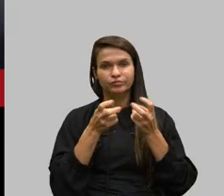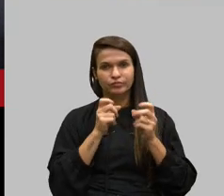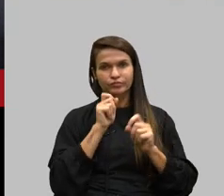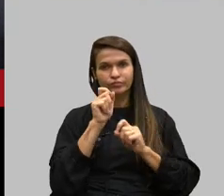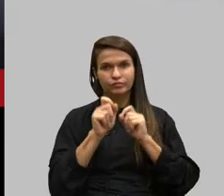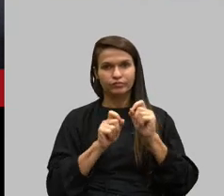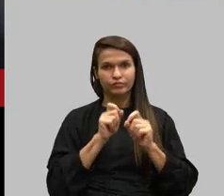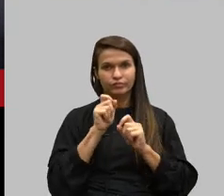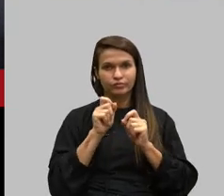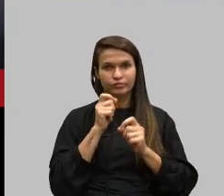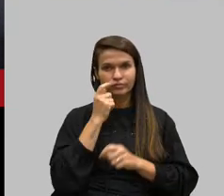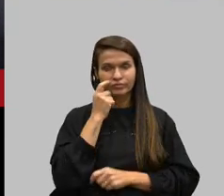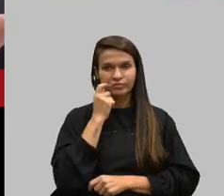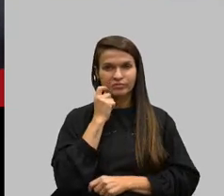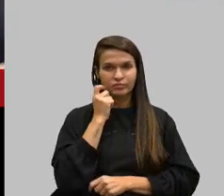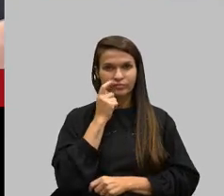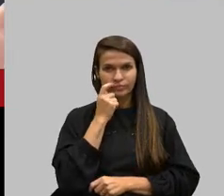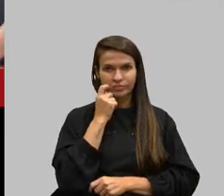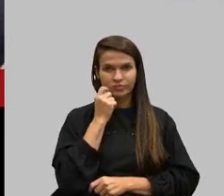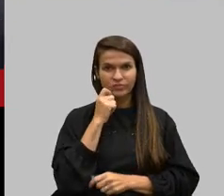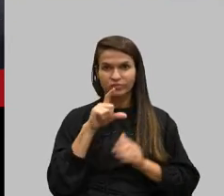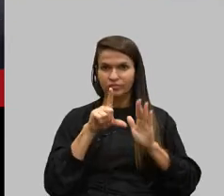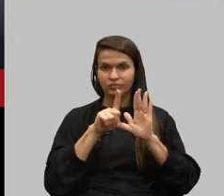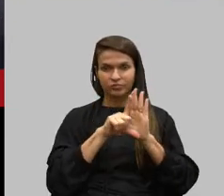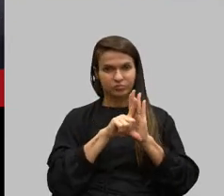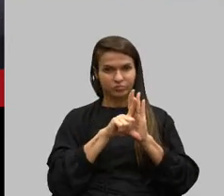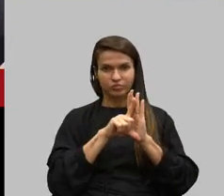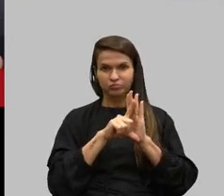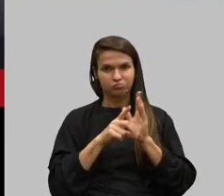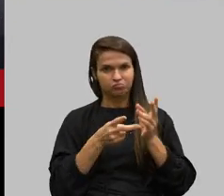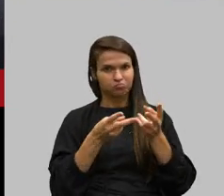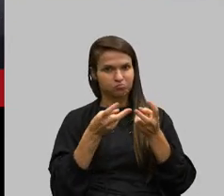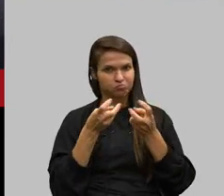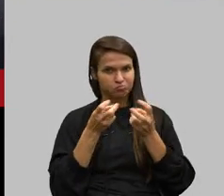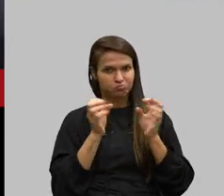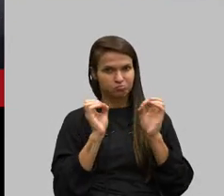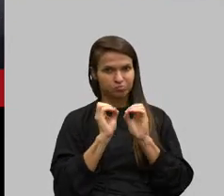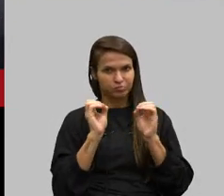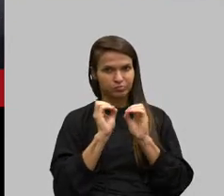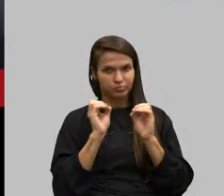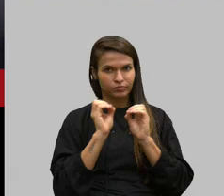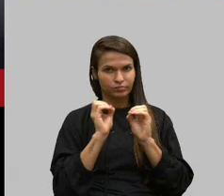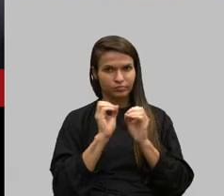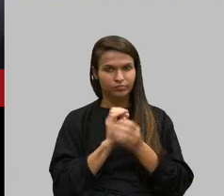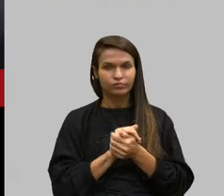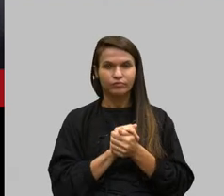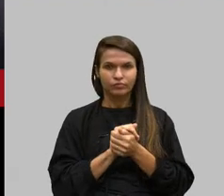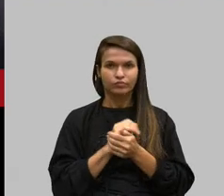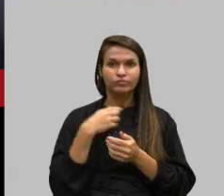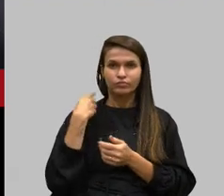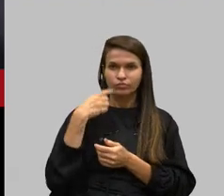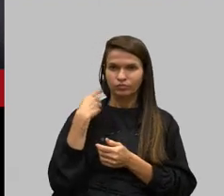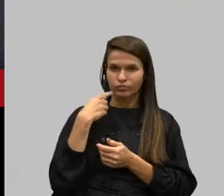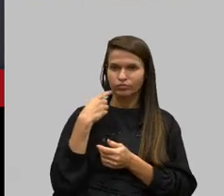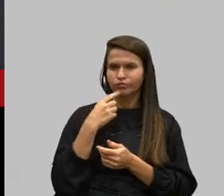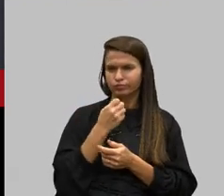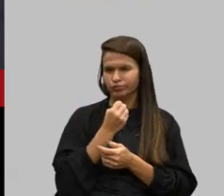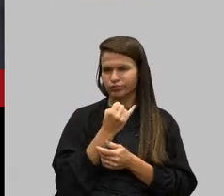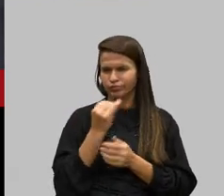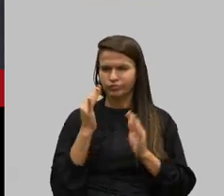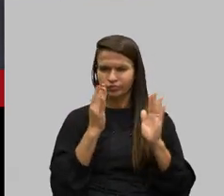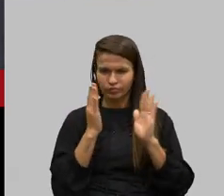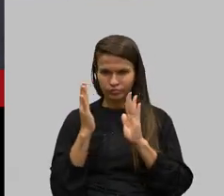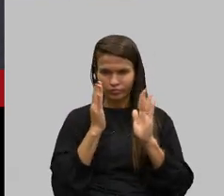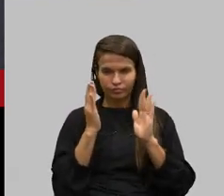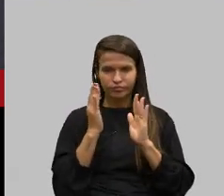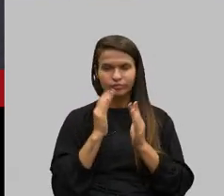considerando que se a lei não prevê secretário o senhor foi deputado Federal por vários mandatos e